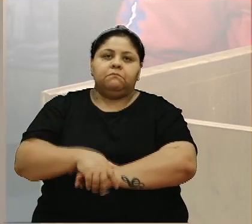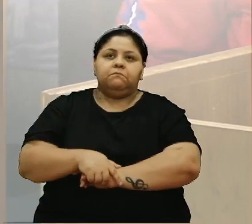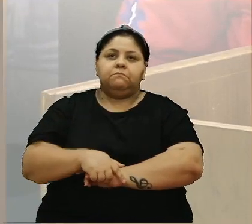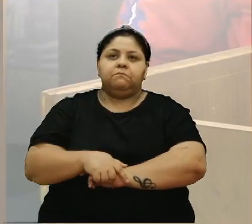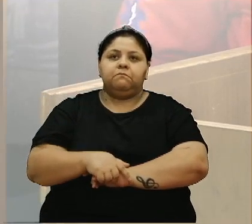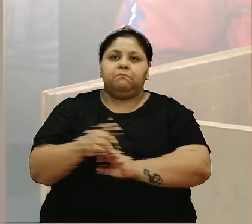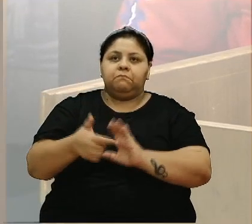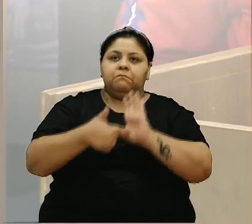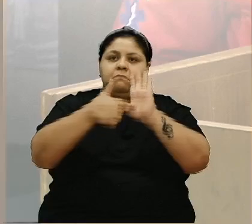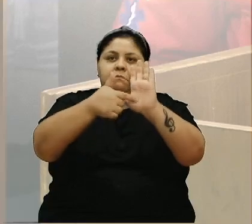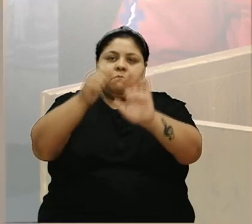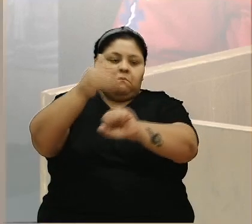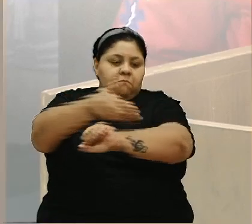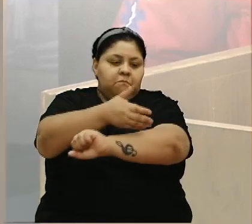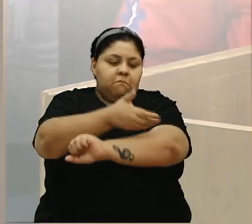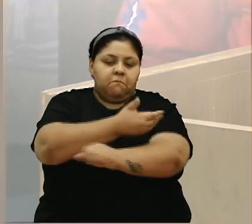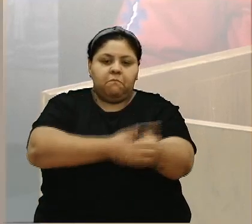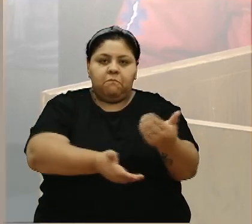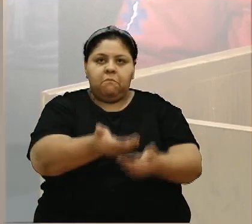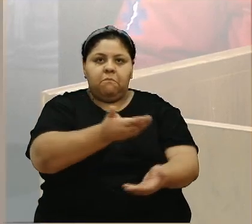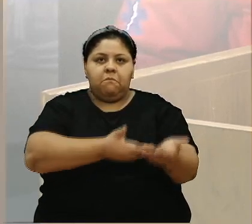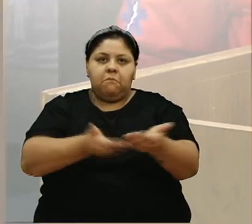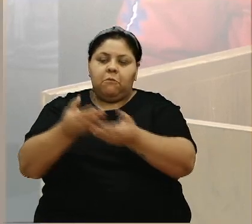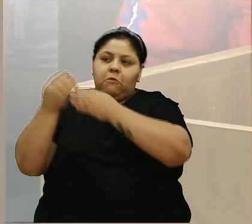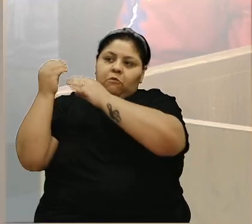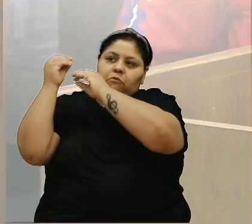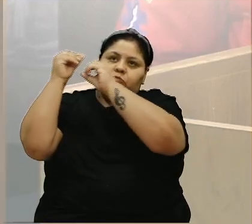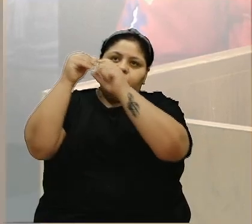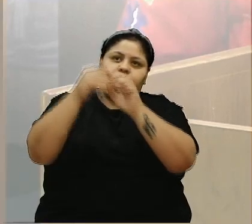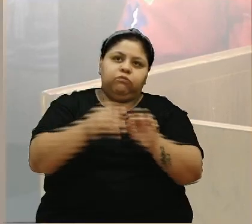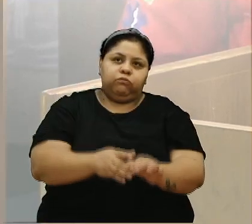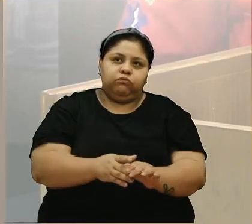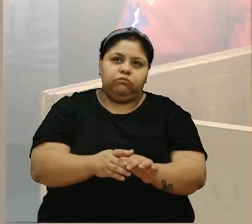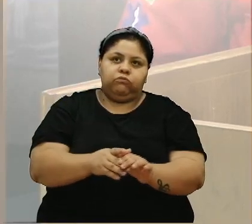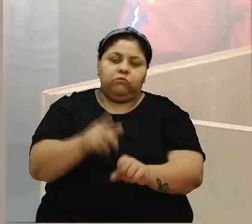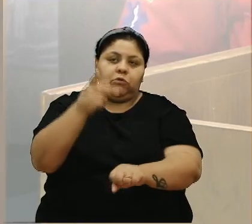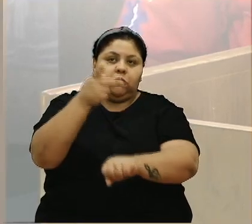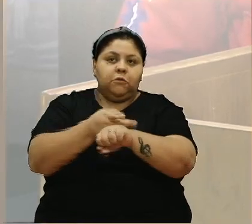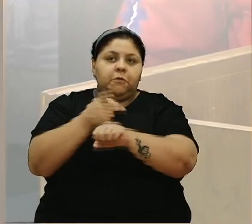sinalização de buracos, atendimentos a derramamentos de produtos químicos,